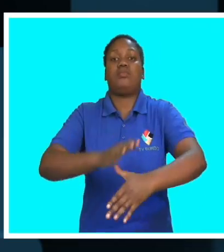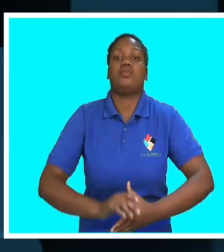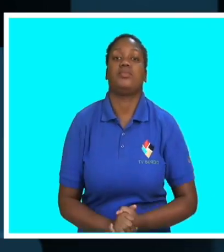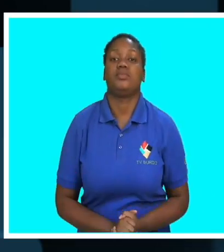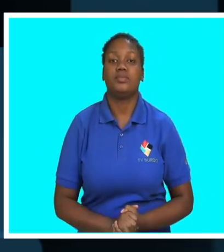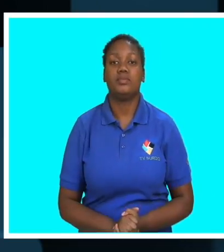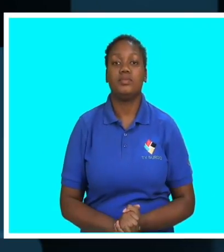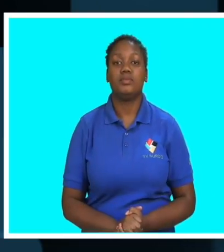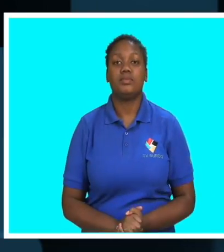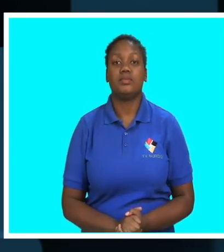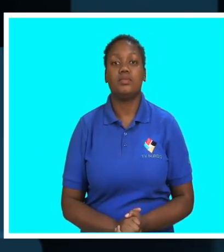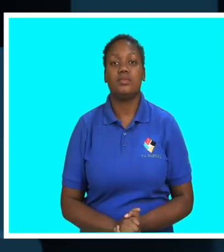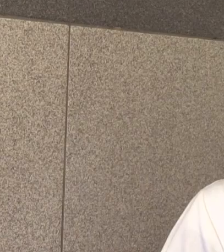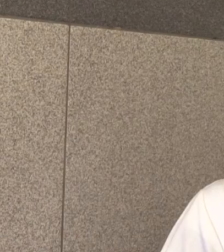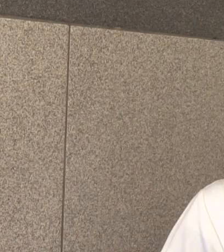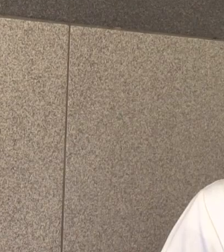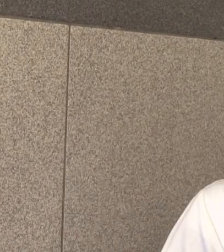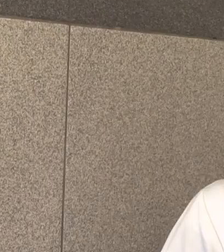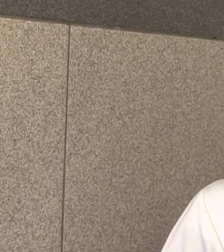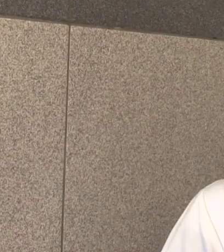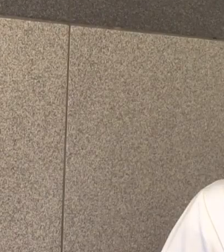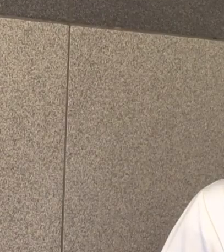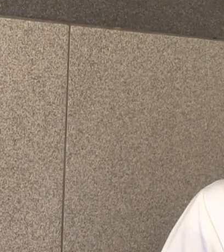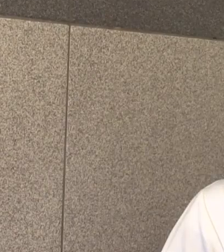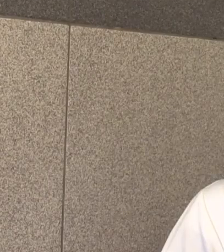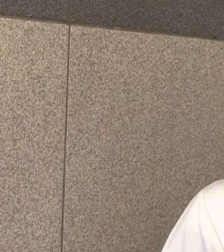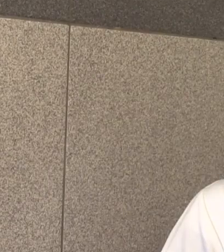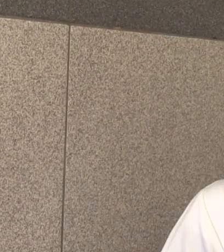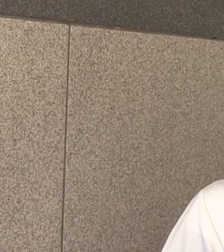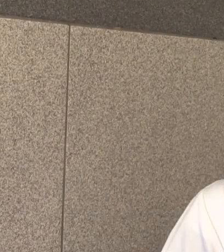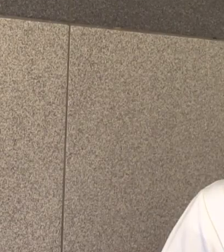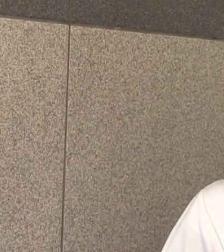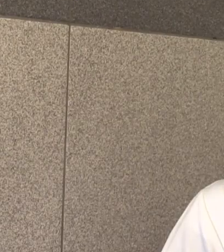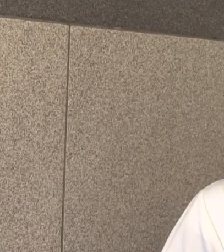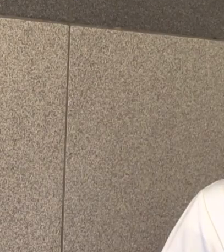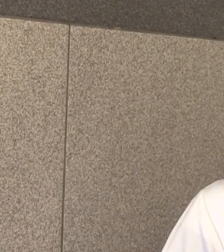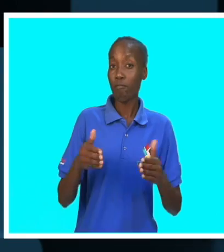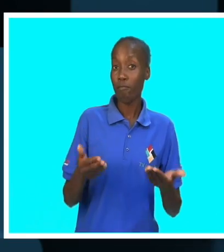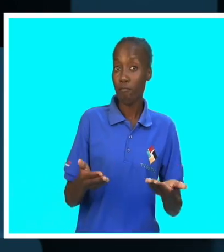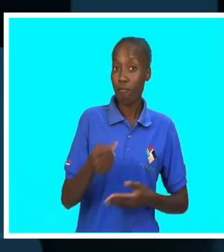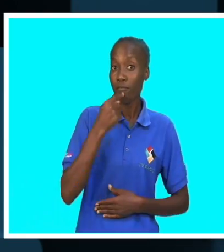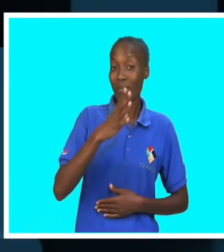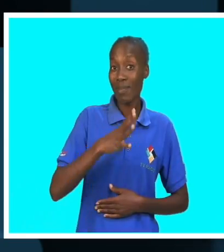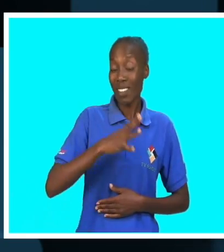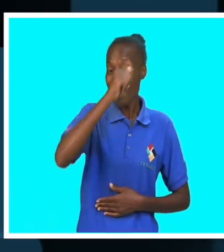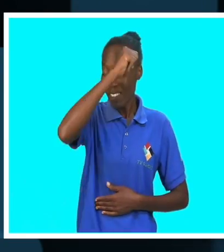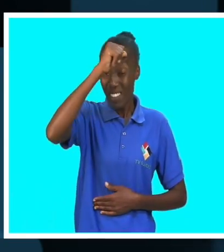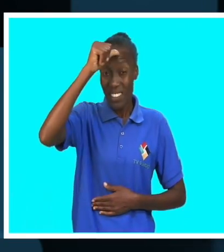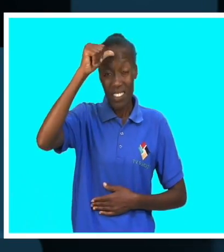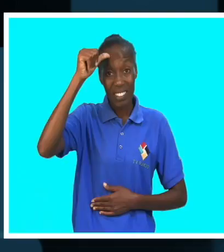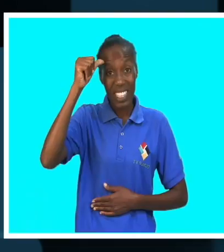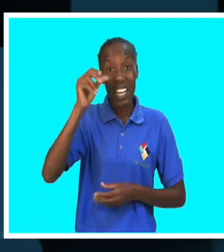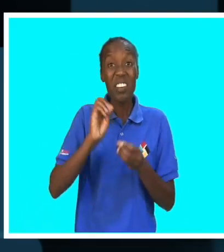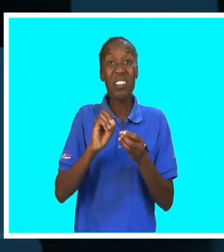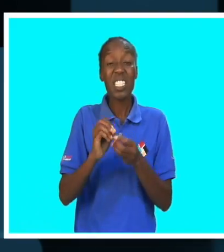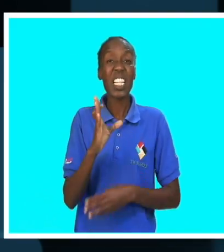devem fazer o rastreio da doença, principalmente se você tiver um desses sintomas. A dificuldade em urinar.